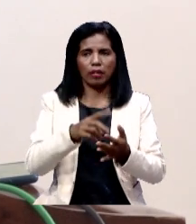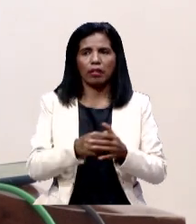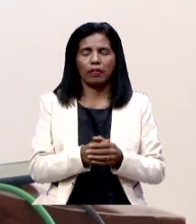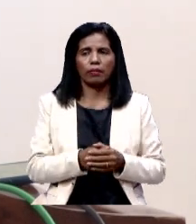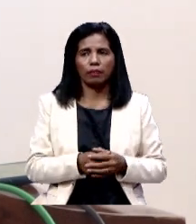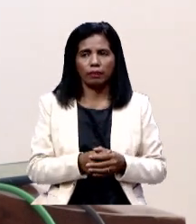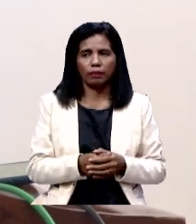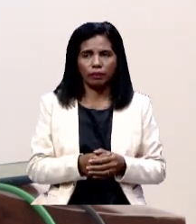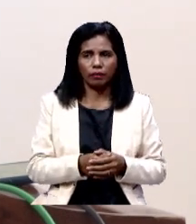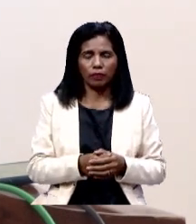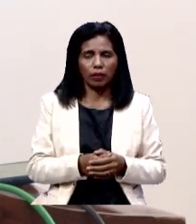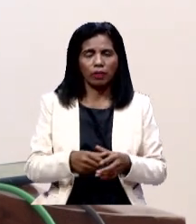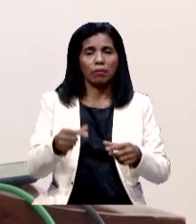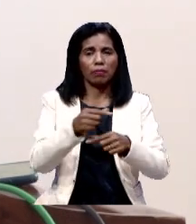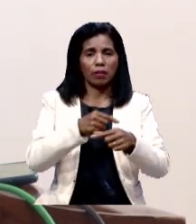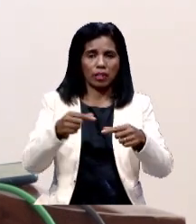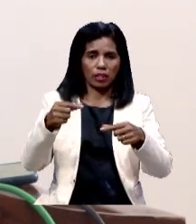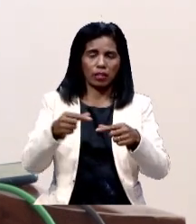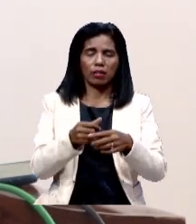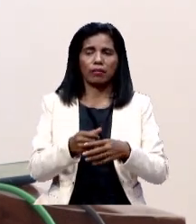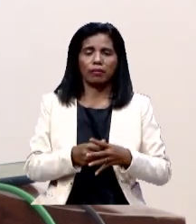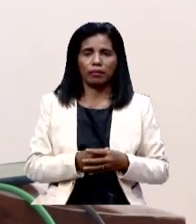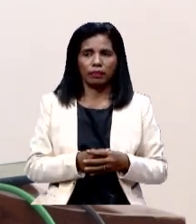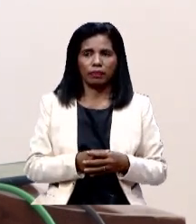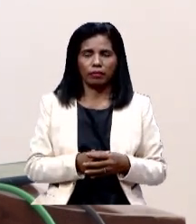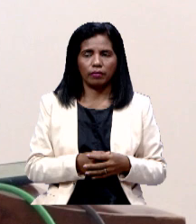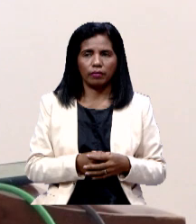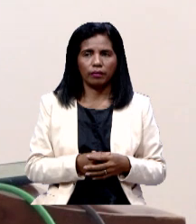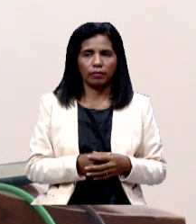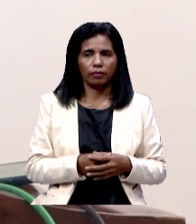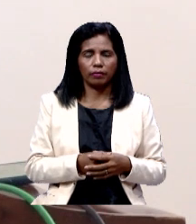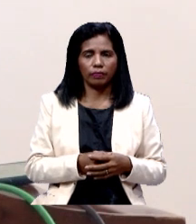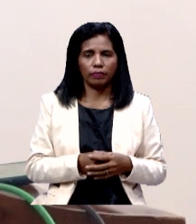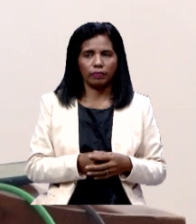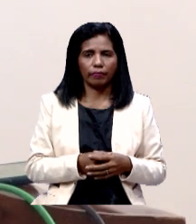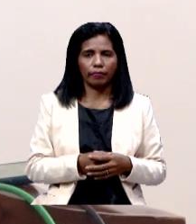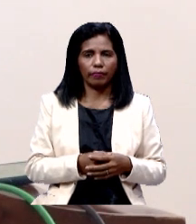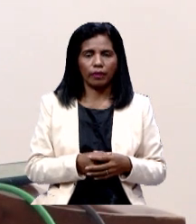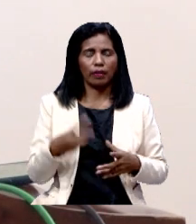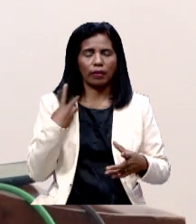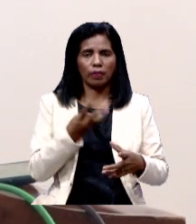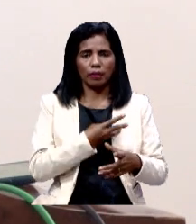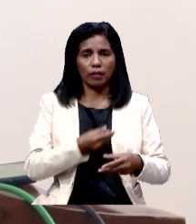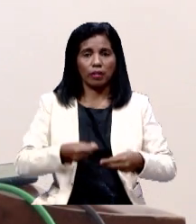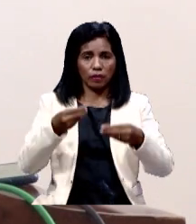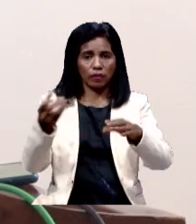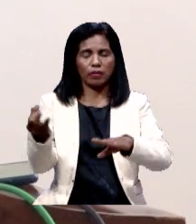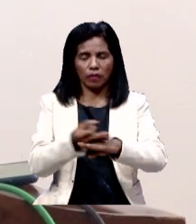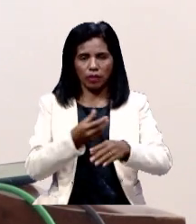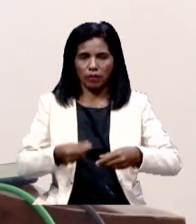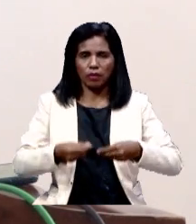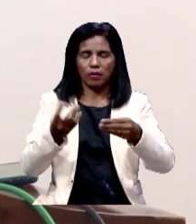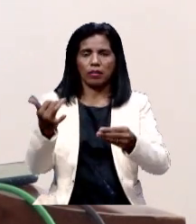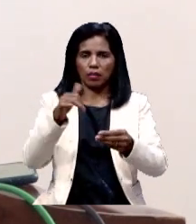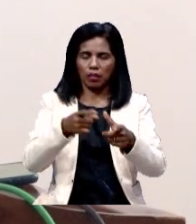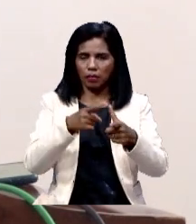detalhe engenheiro, né? Depois que, ainda né? Ita fona documento ne basira totalmente